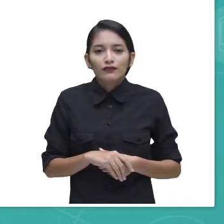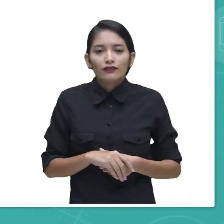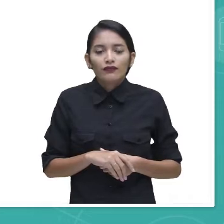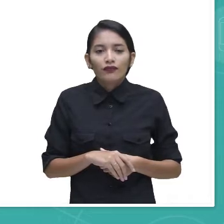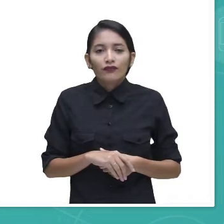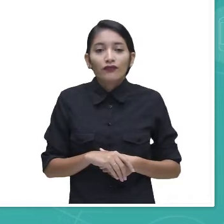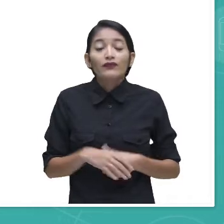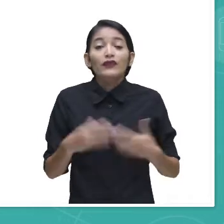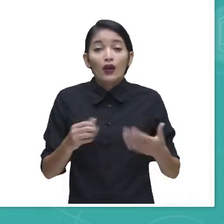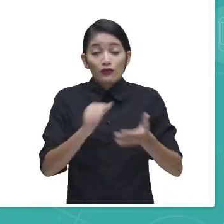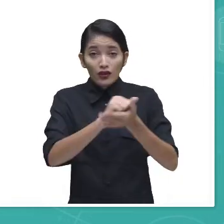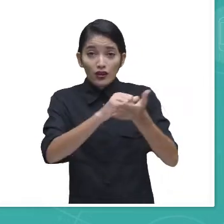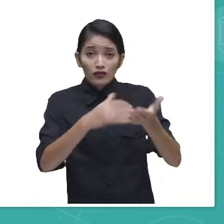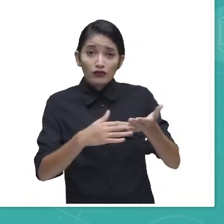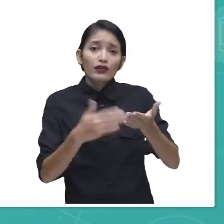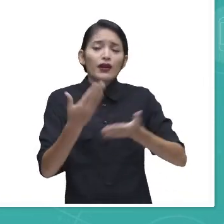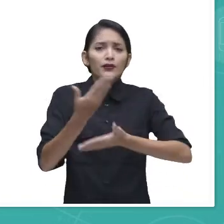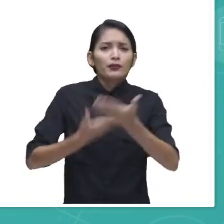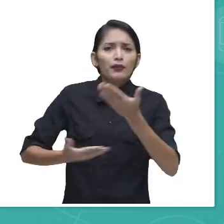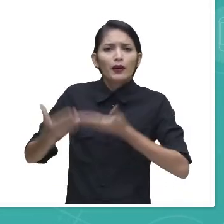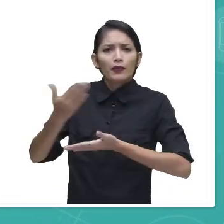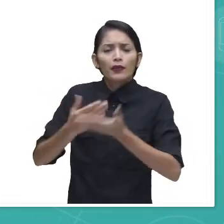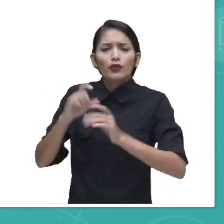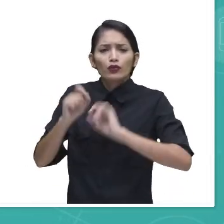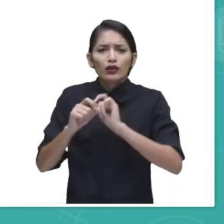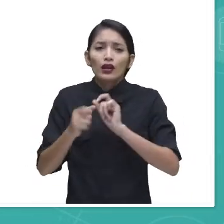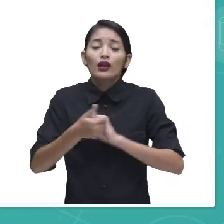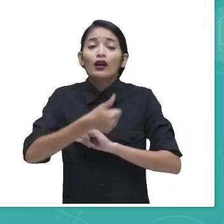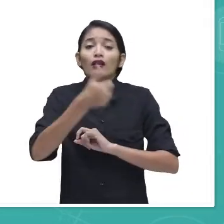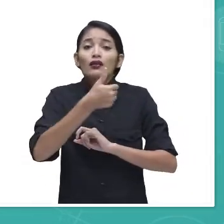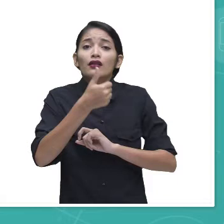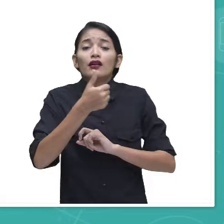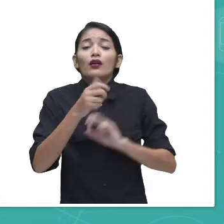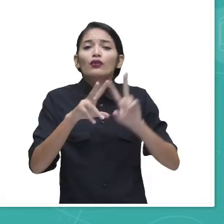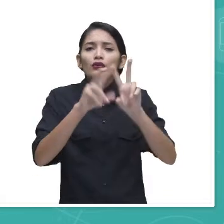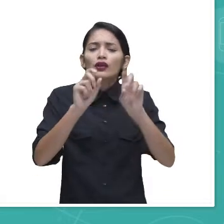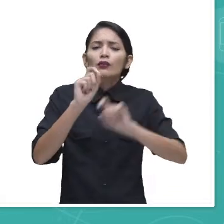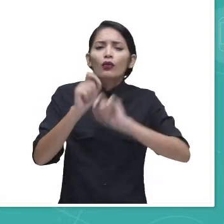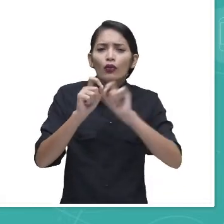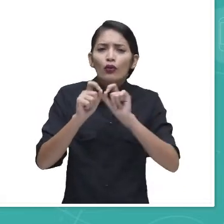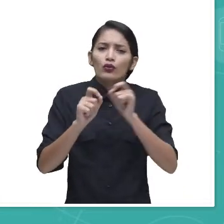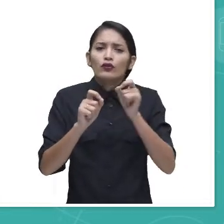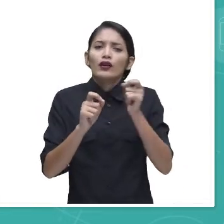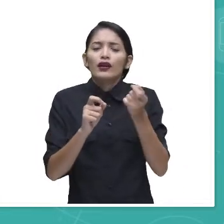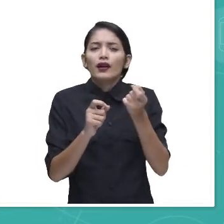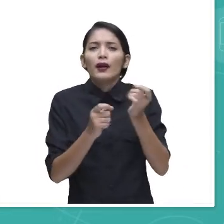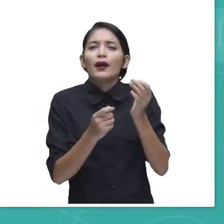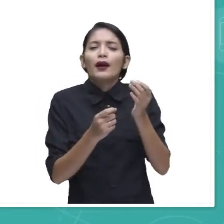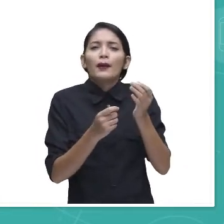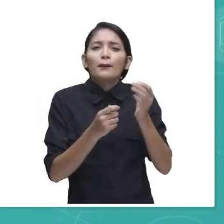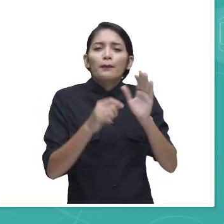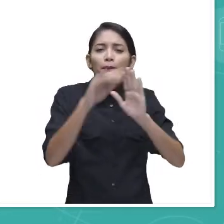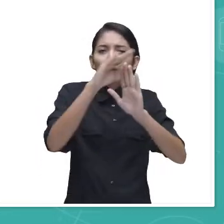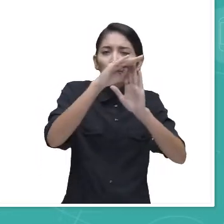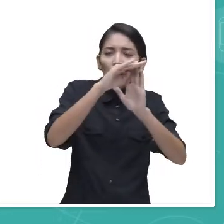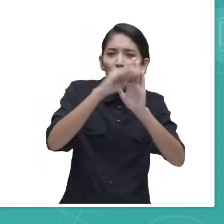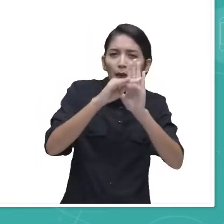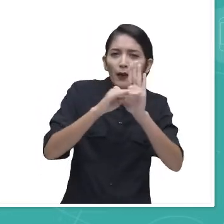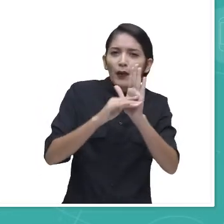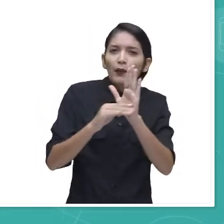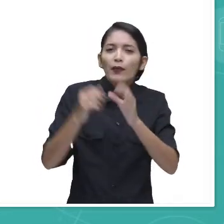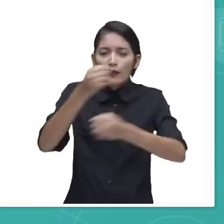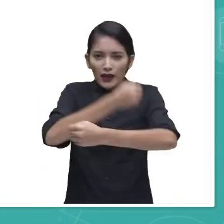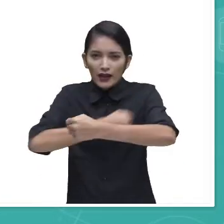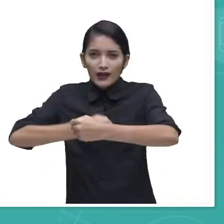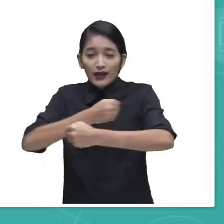Na nossa atividade interativa, nós temos a questão 1, que vai tratar aí das receitas culinárias, né? Nós temos